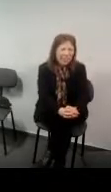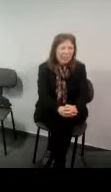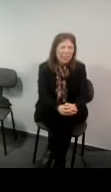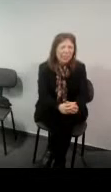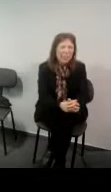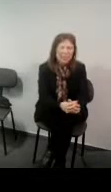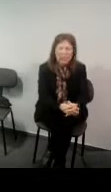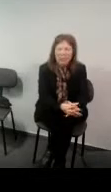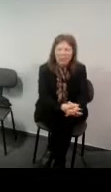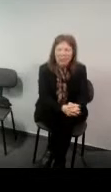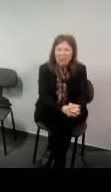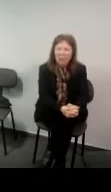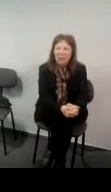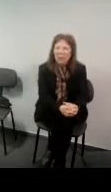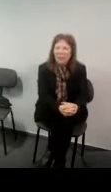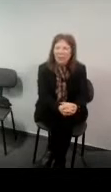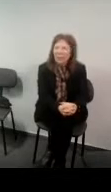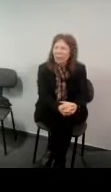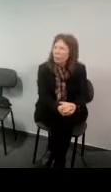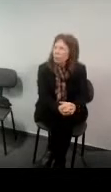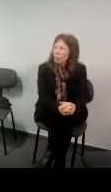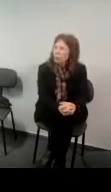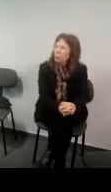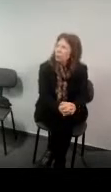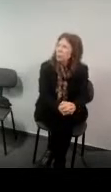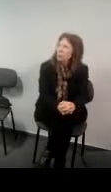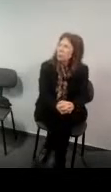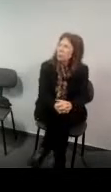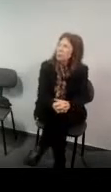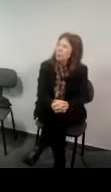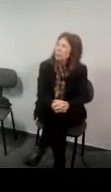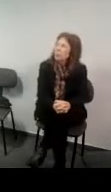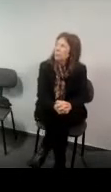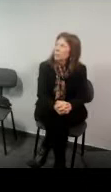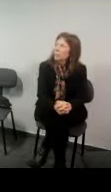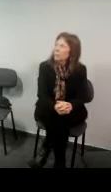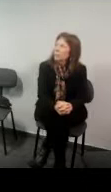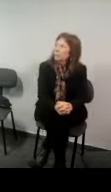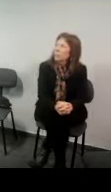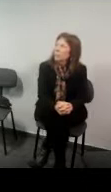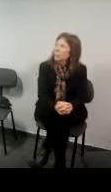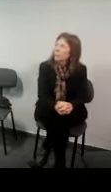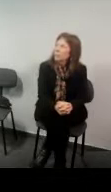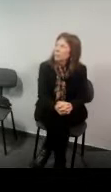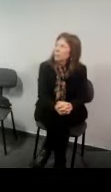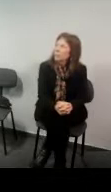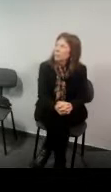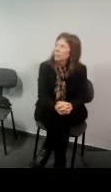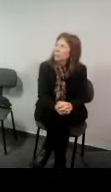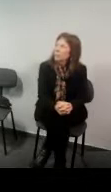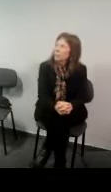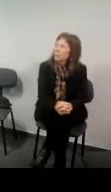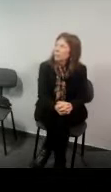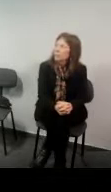Então, alguns exemplos de casos aí. Pequenas patas avermelhadas em períneo, tipo irritação por calor ou alergia, que se transforma